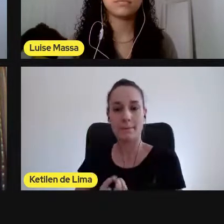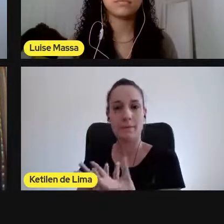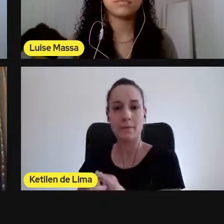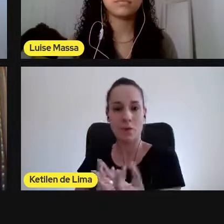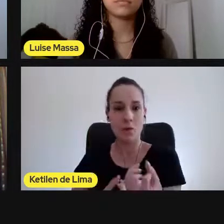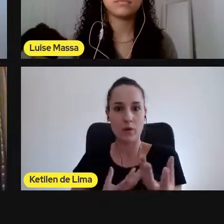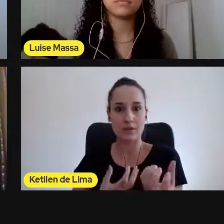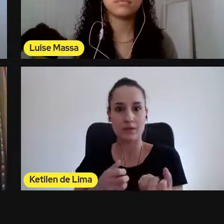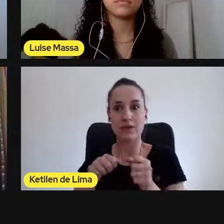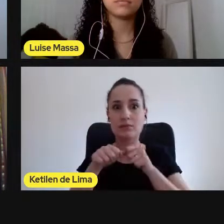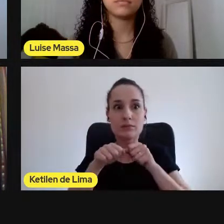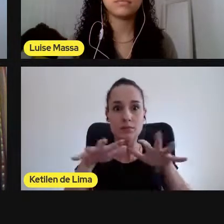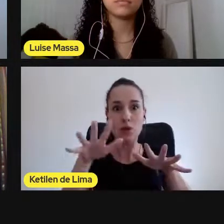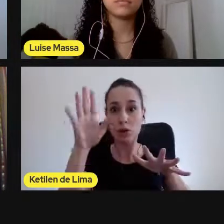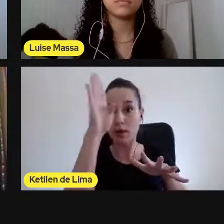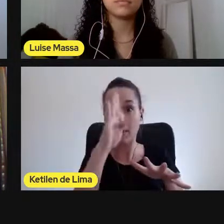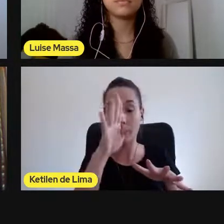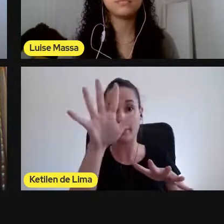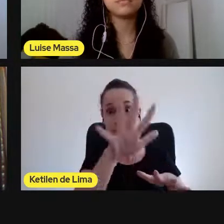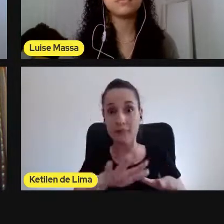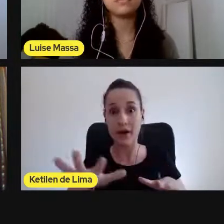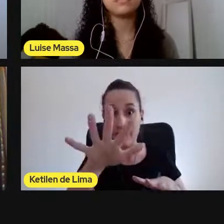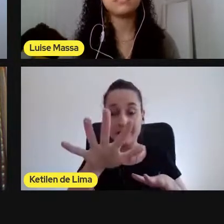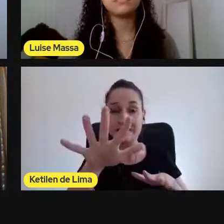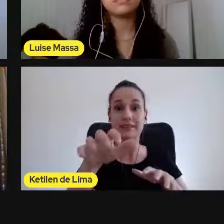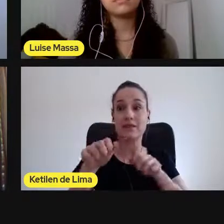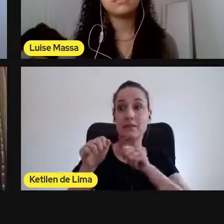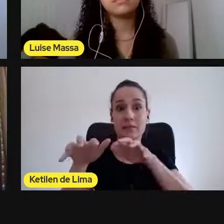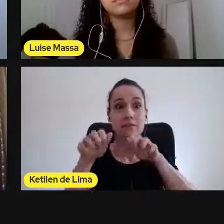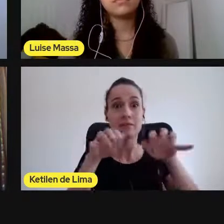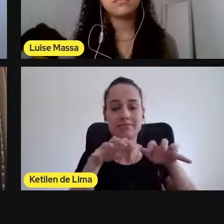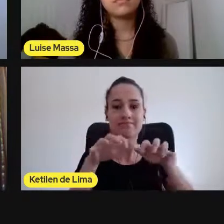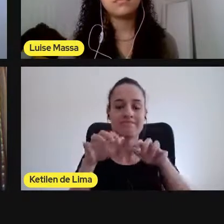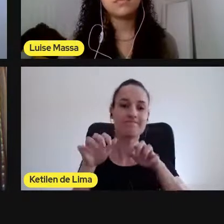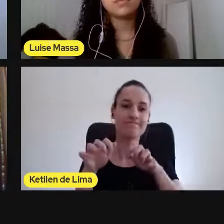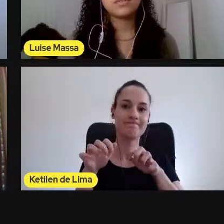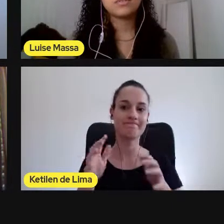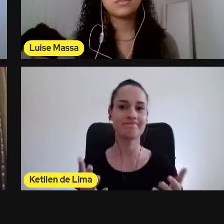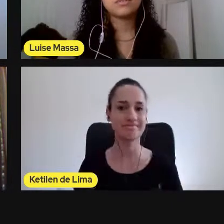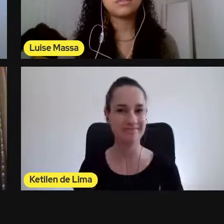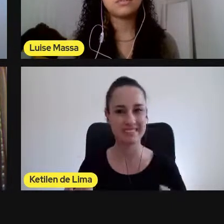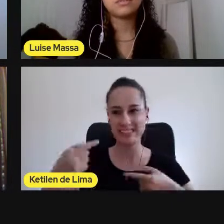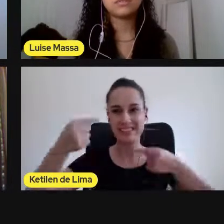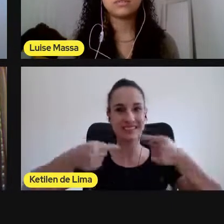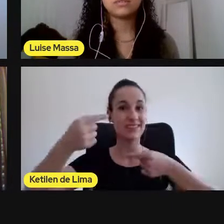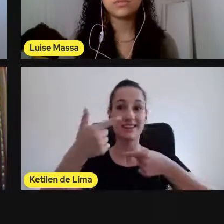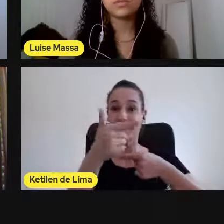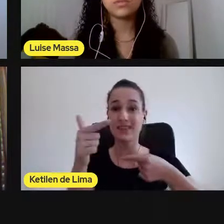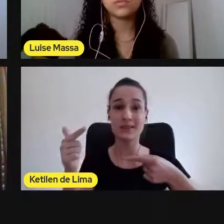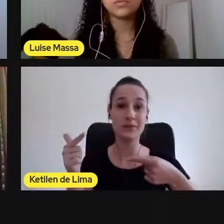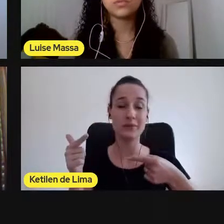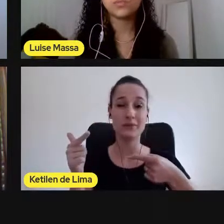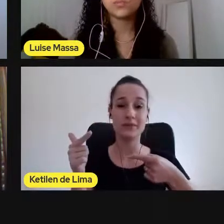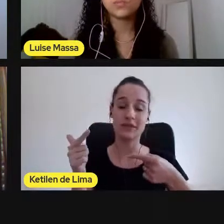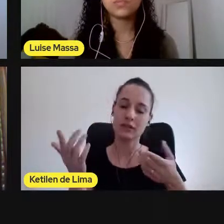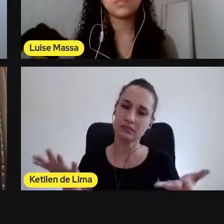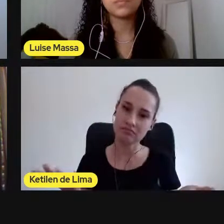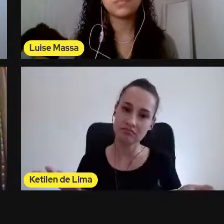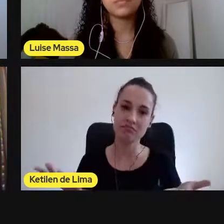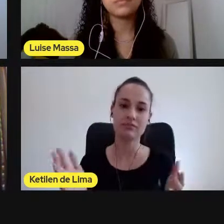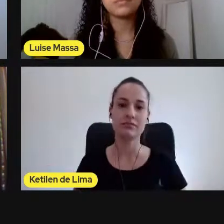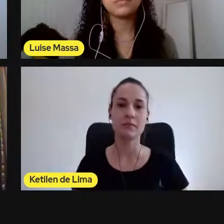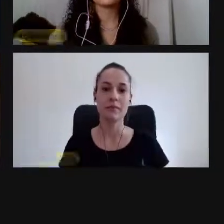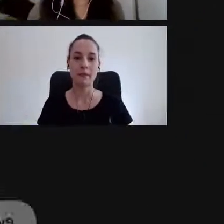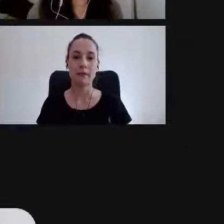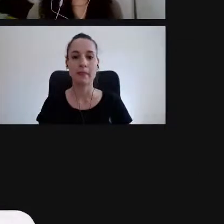algo que em alguns círculos não são discutidos, né? Mas isso não faz do nosso país um